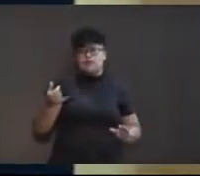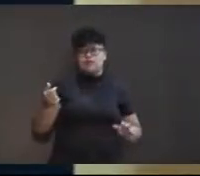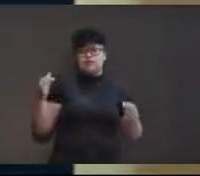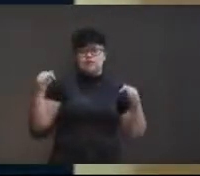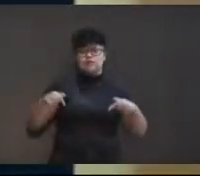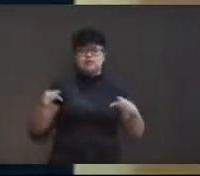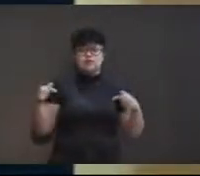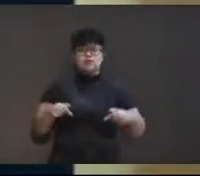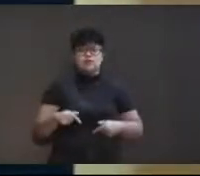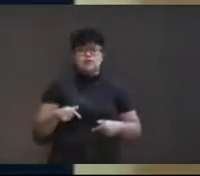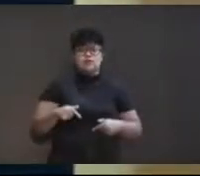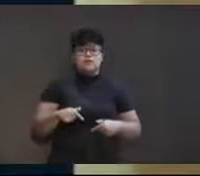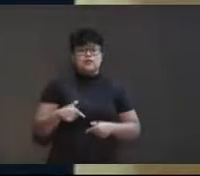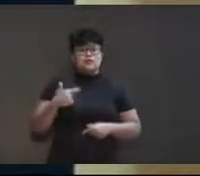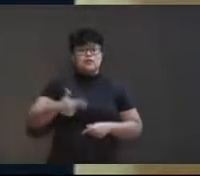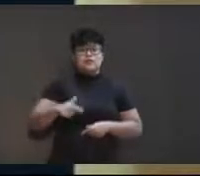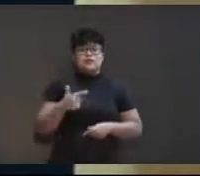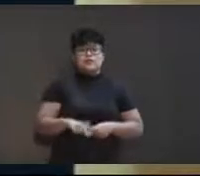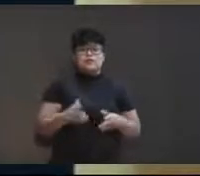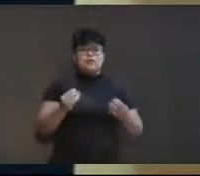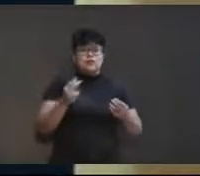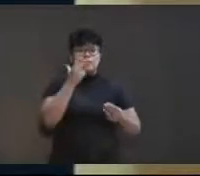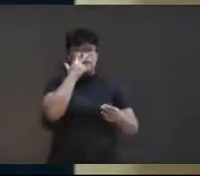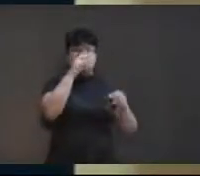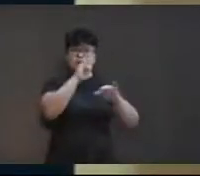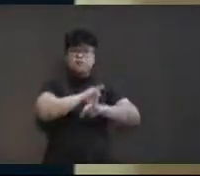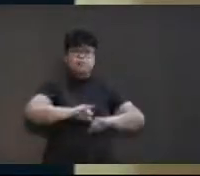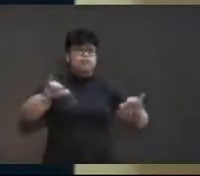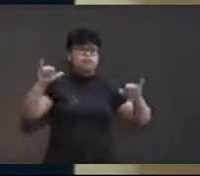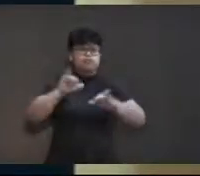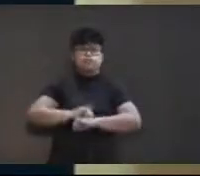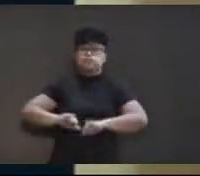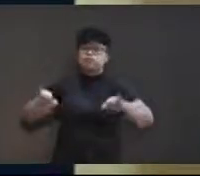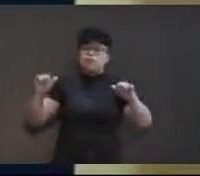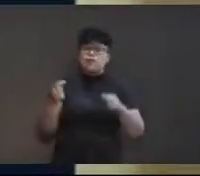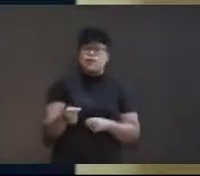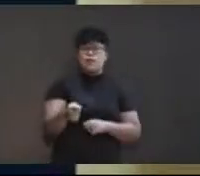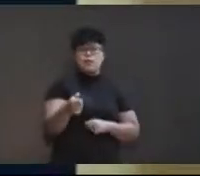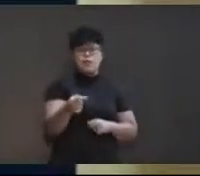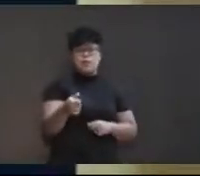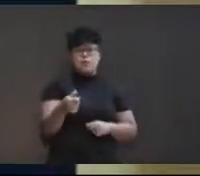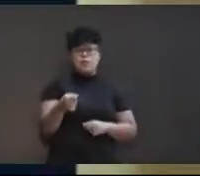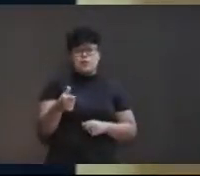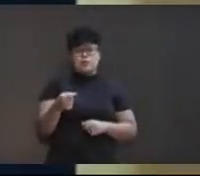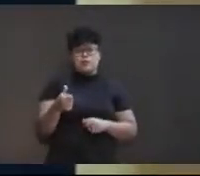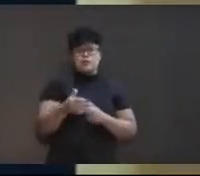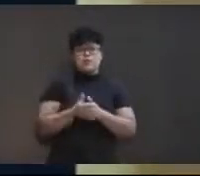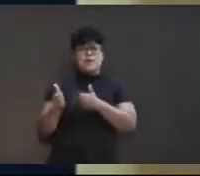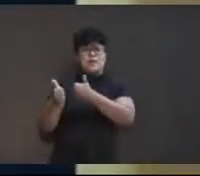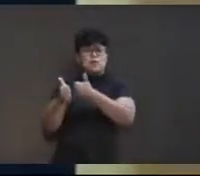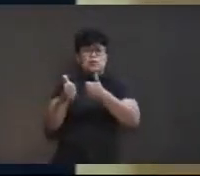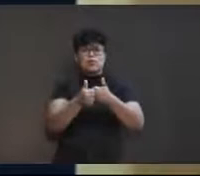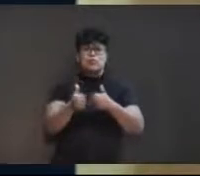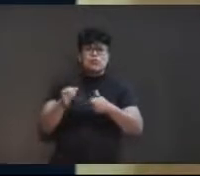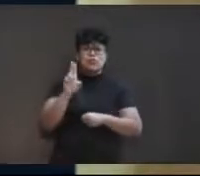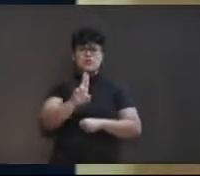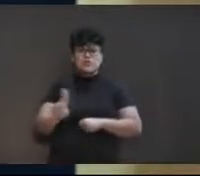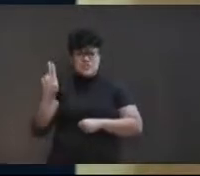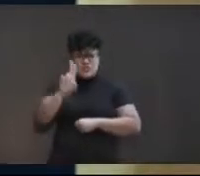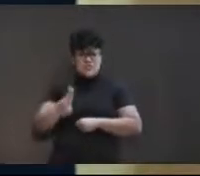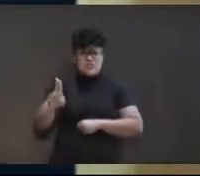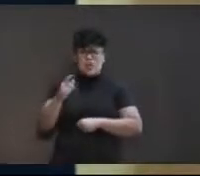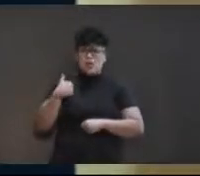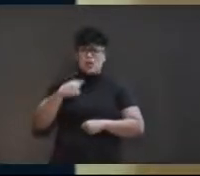termine não divulgando muito as coisas que a gente faz ao RJ tão próximo ao MB e eu não conhecia o trabalho